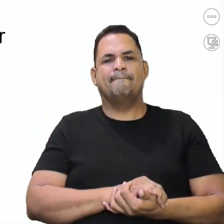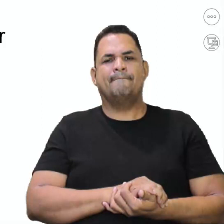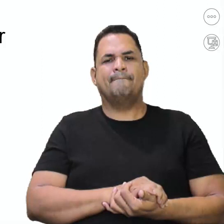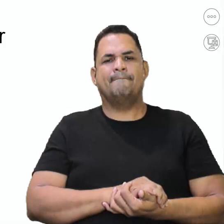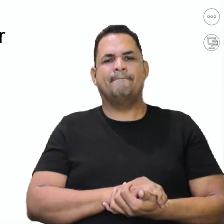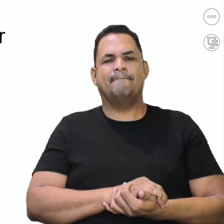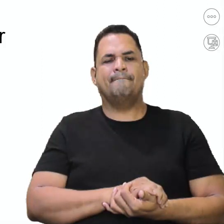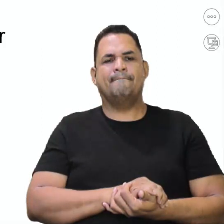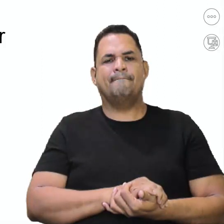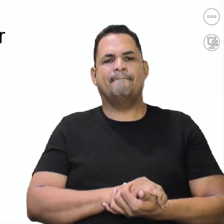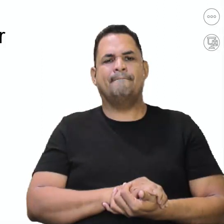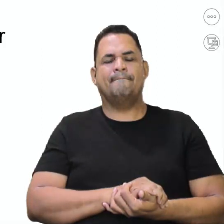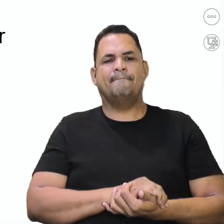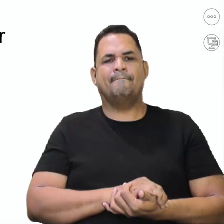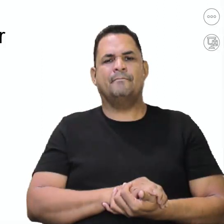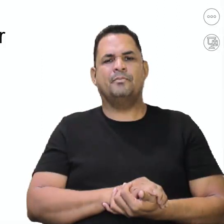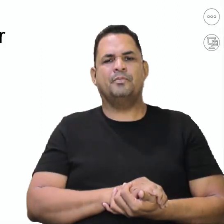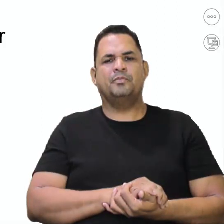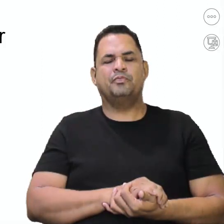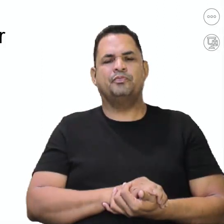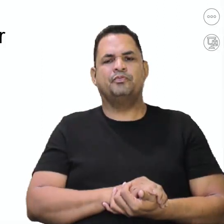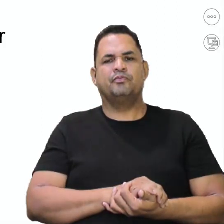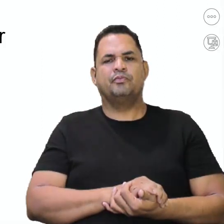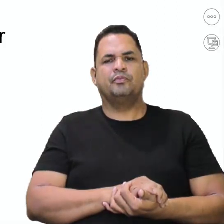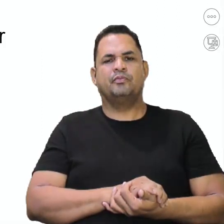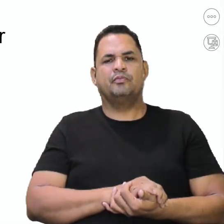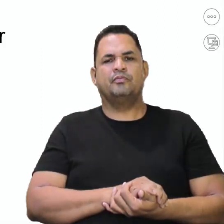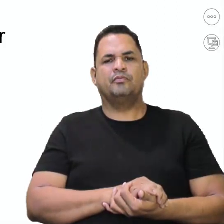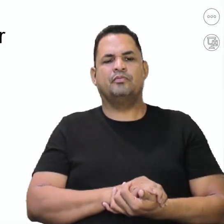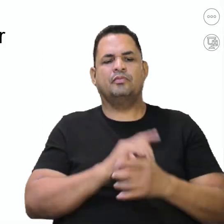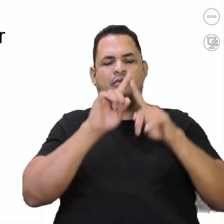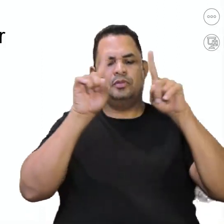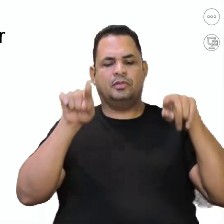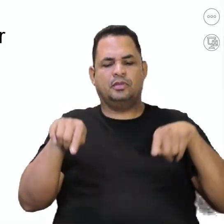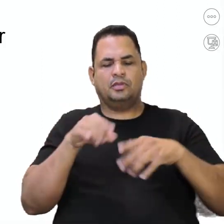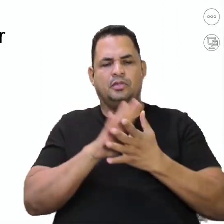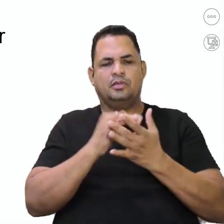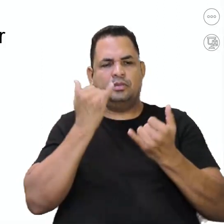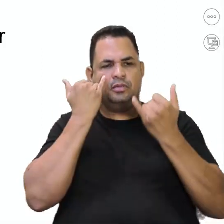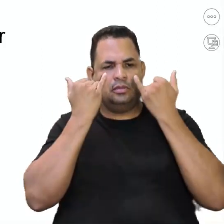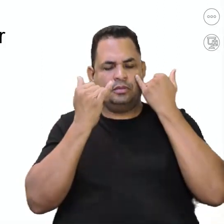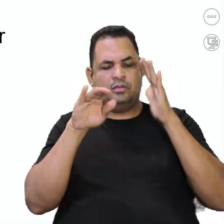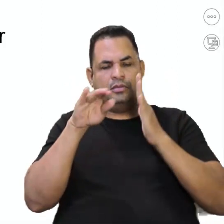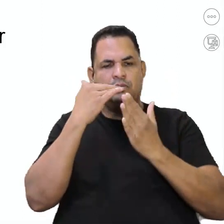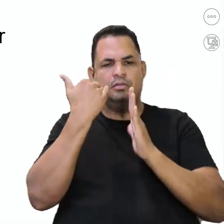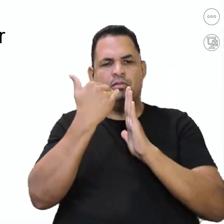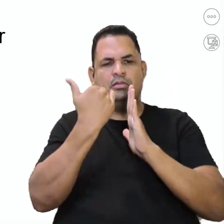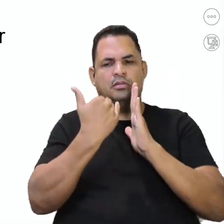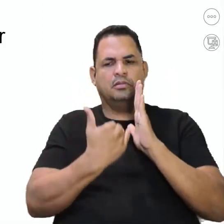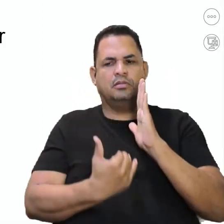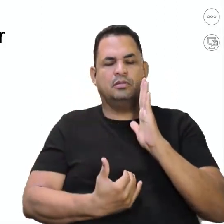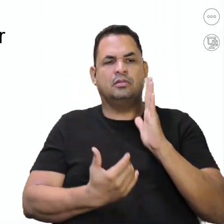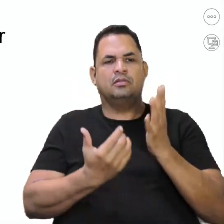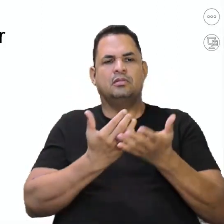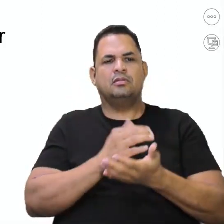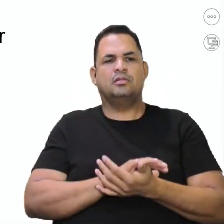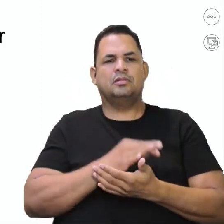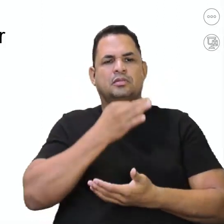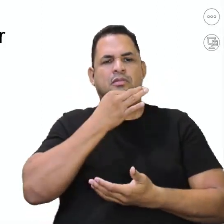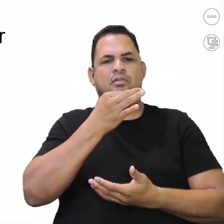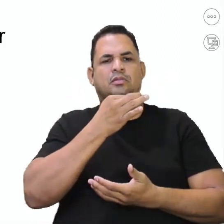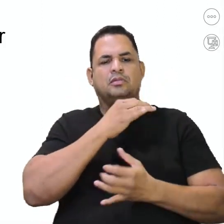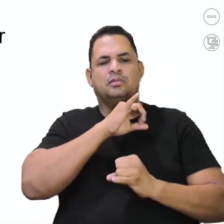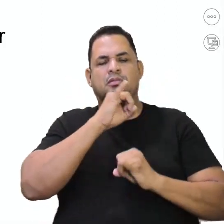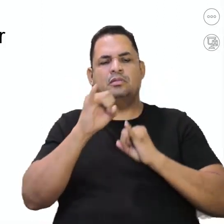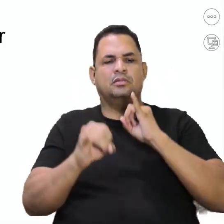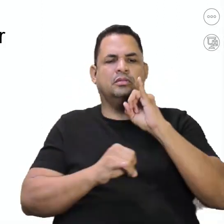in the form of posted message. Então, esse quadro de informações nesse fórum da internet é uma